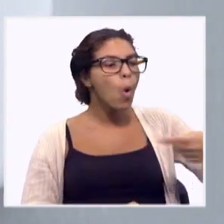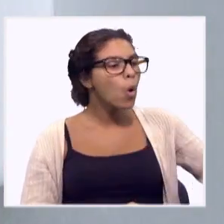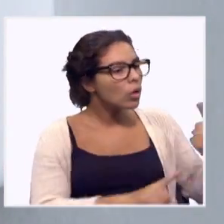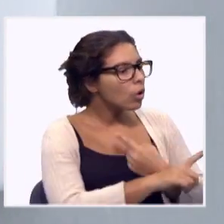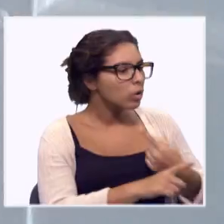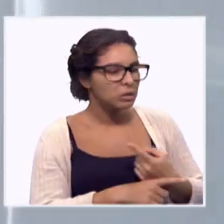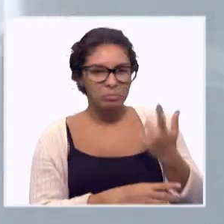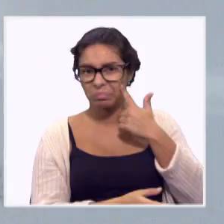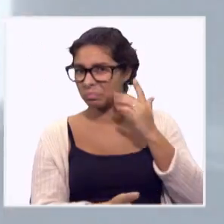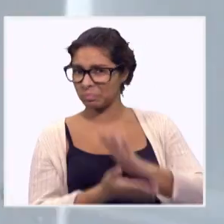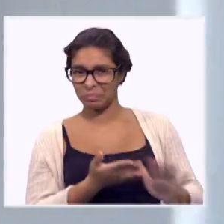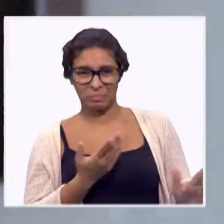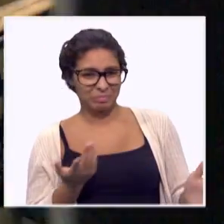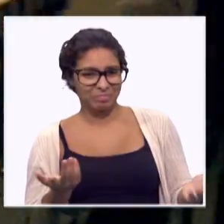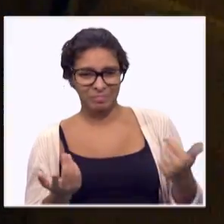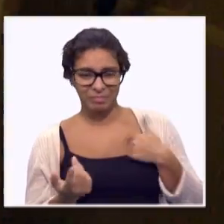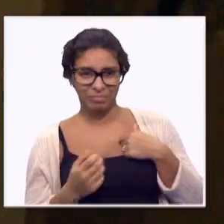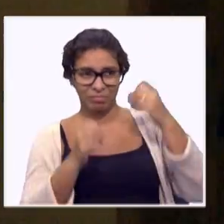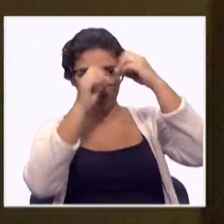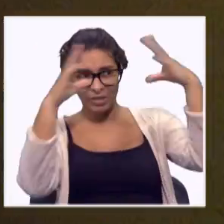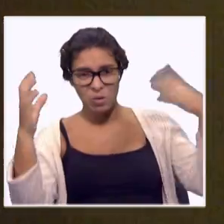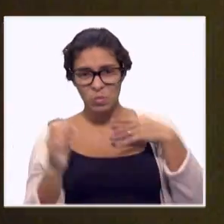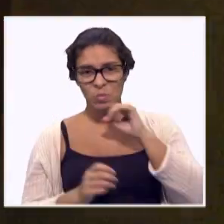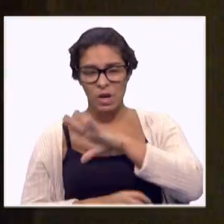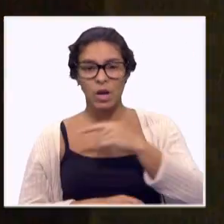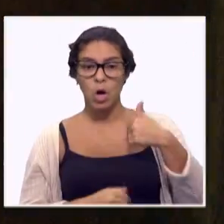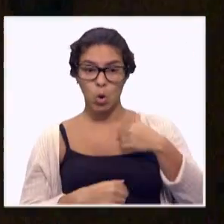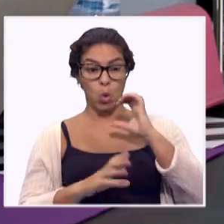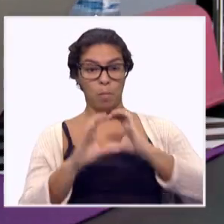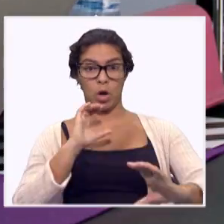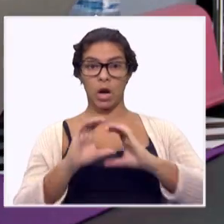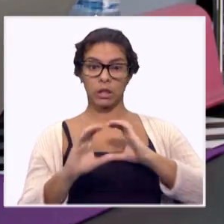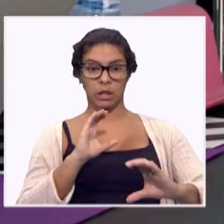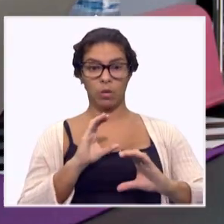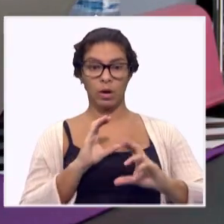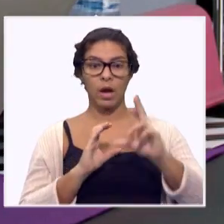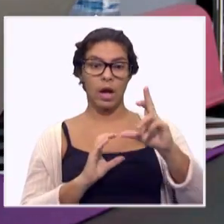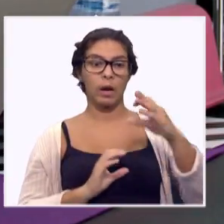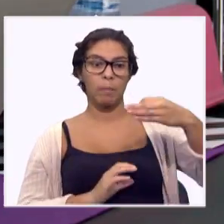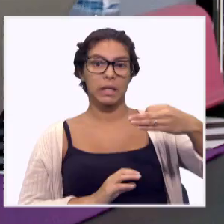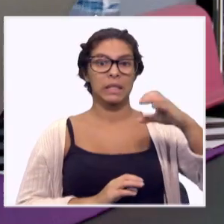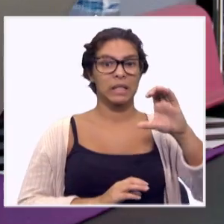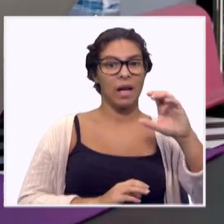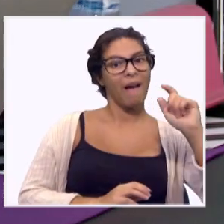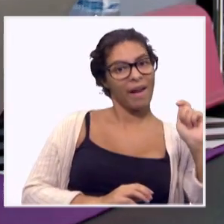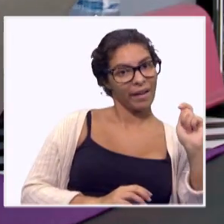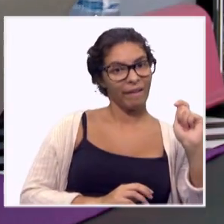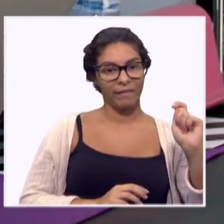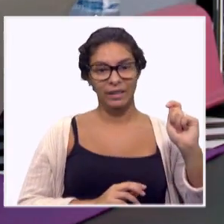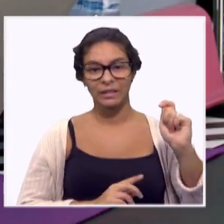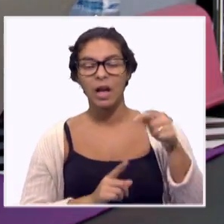Não me vejo a fazer outra coisa. Eu até costumo dizer, eu sou comunicação, eu serei sempre RPCE,